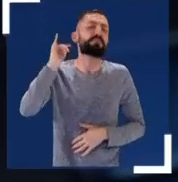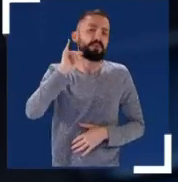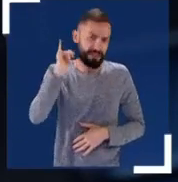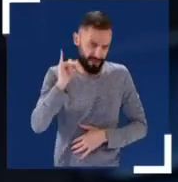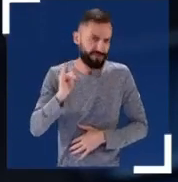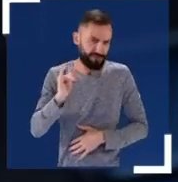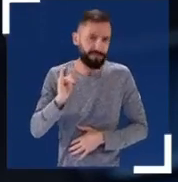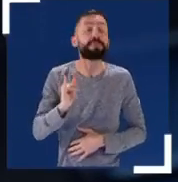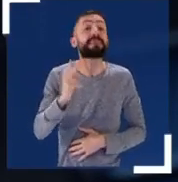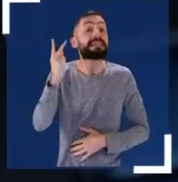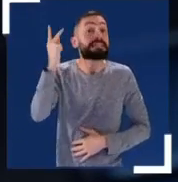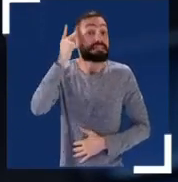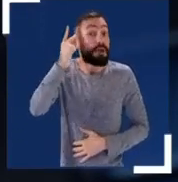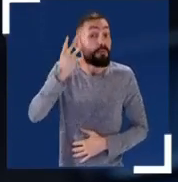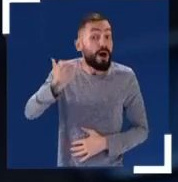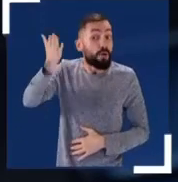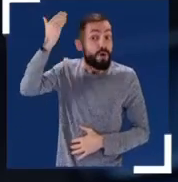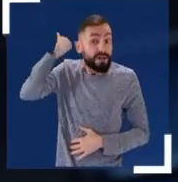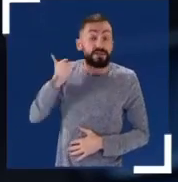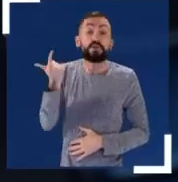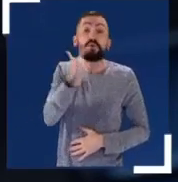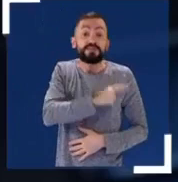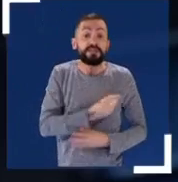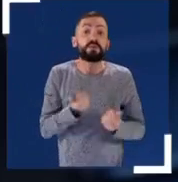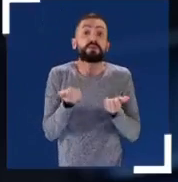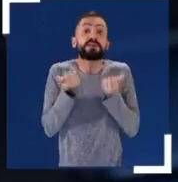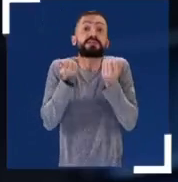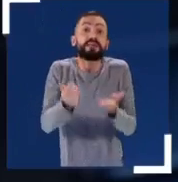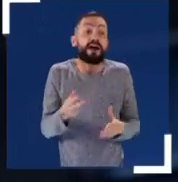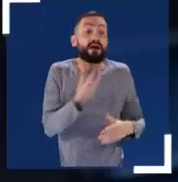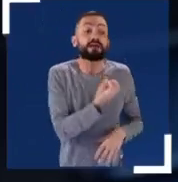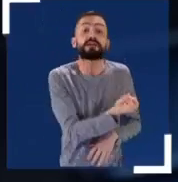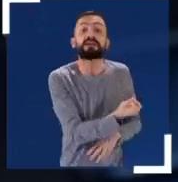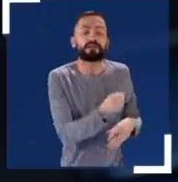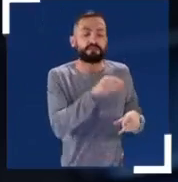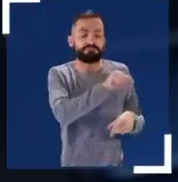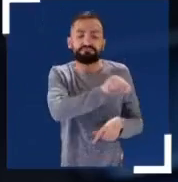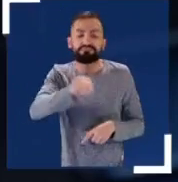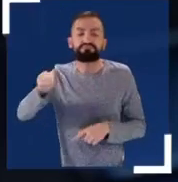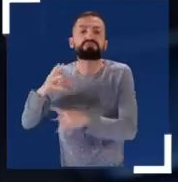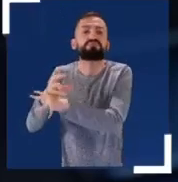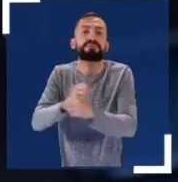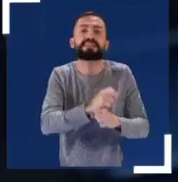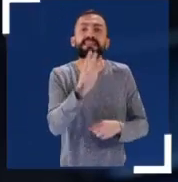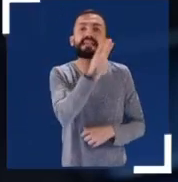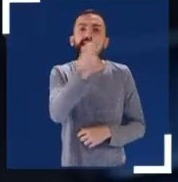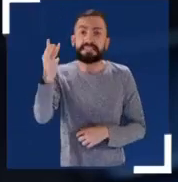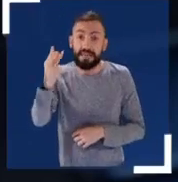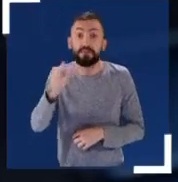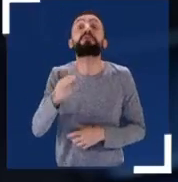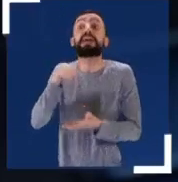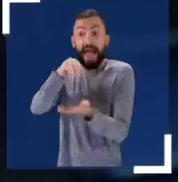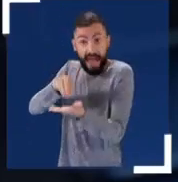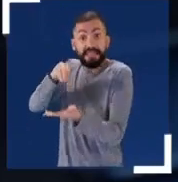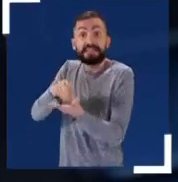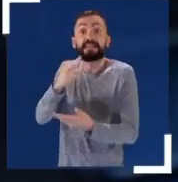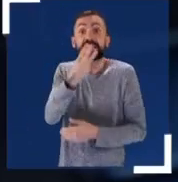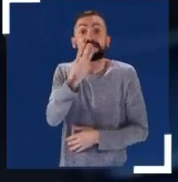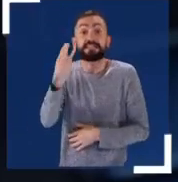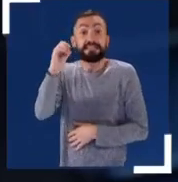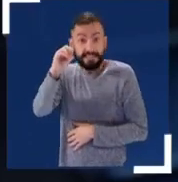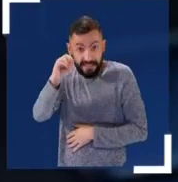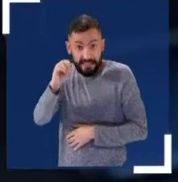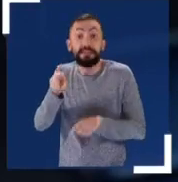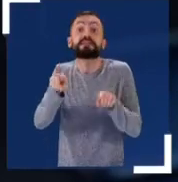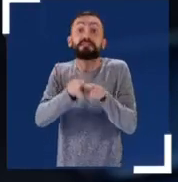nós entregamos 300 unidades de creches, estamos em obras com mais 330. O objetivo é fazer mais 1.000,